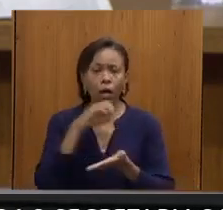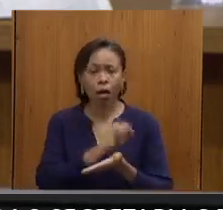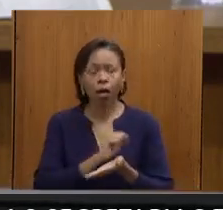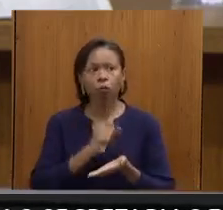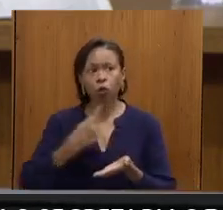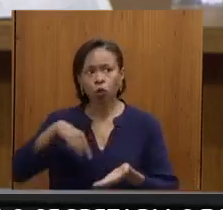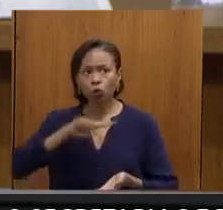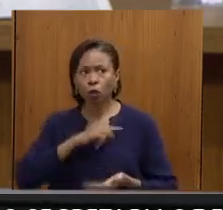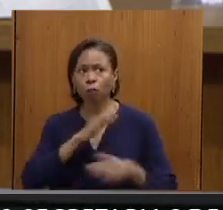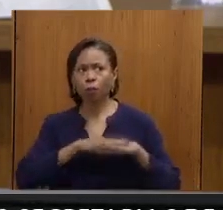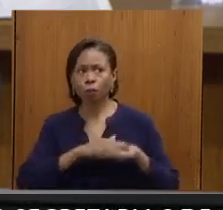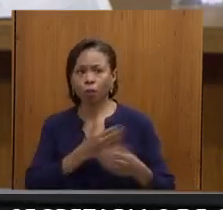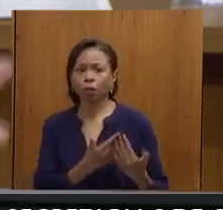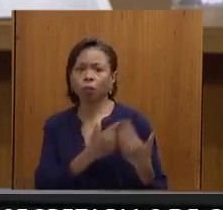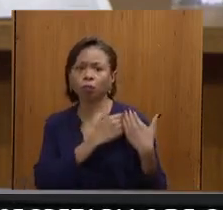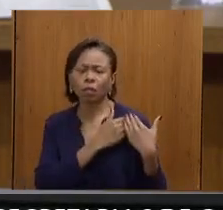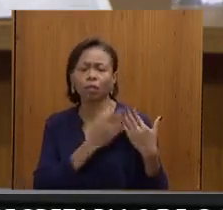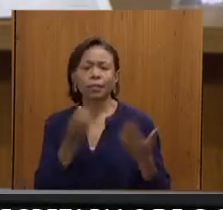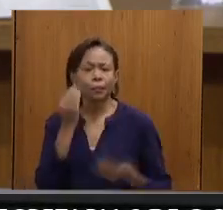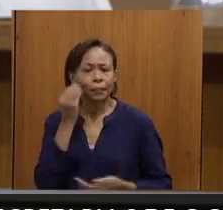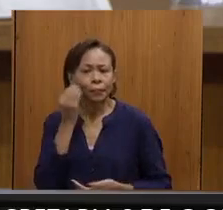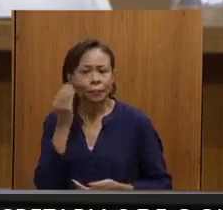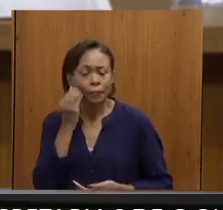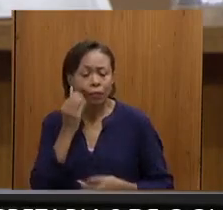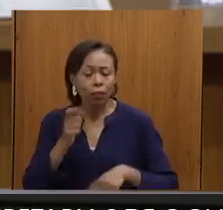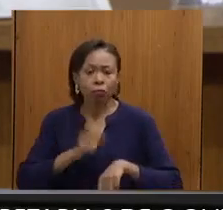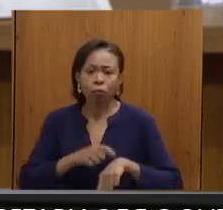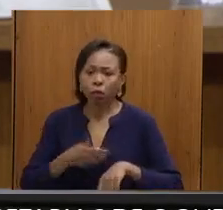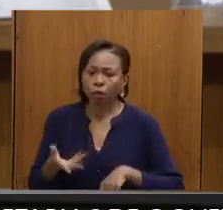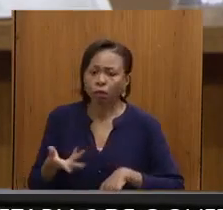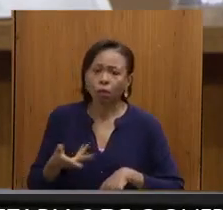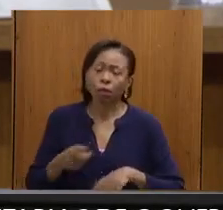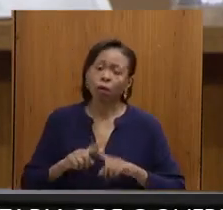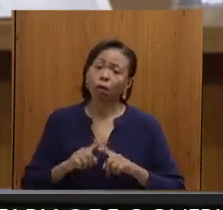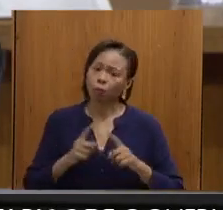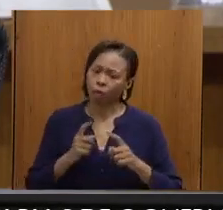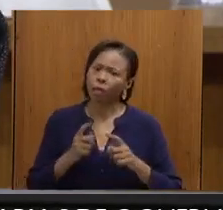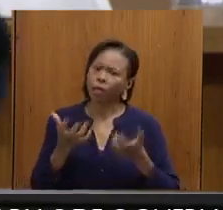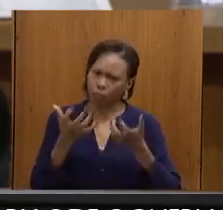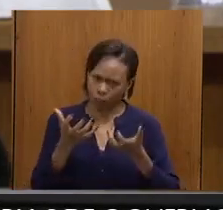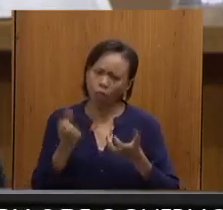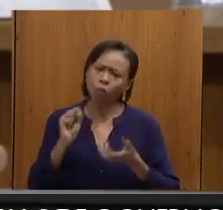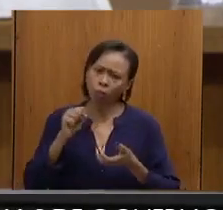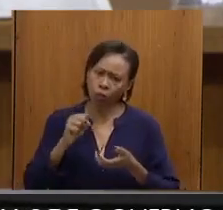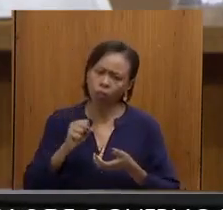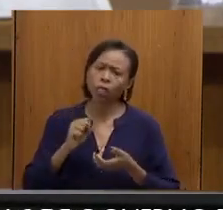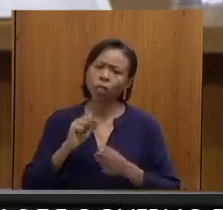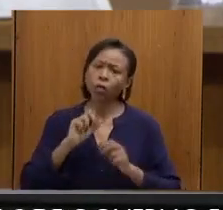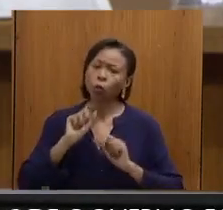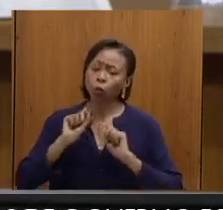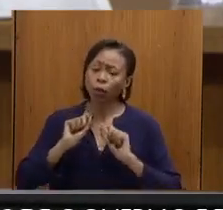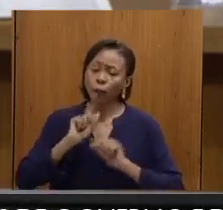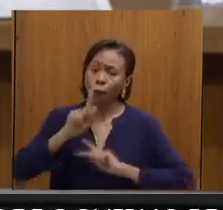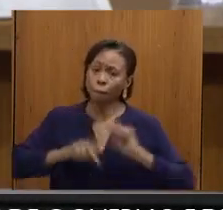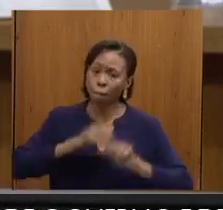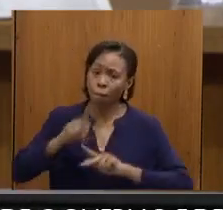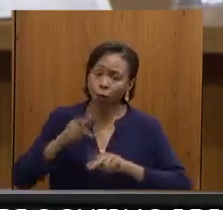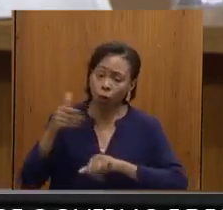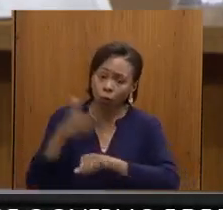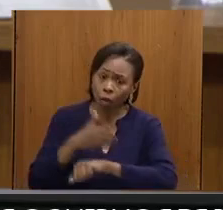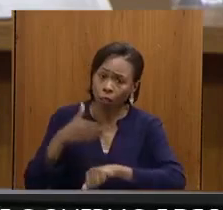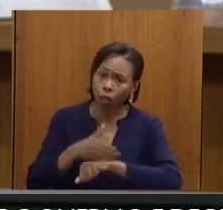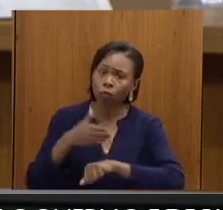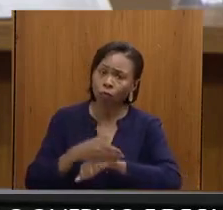temos buscado todos os meios para acelerar e queremos que essa participação direta ocorra da melhor